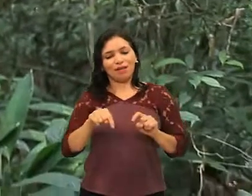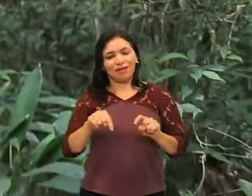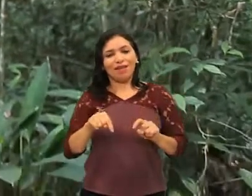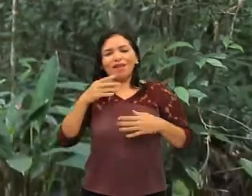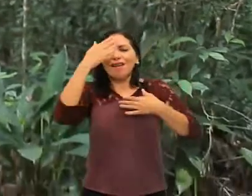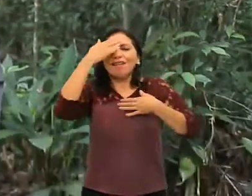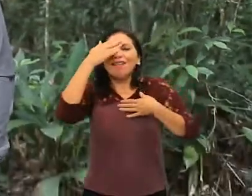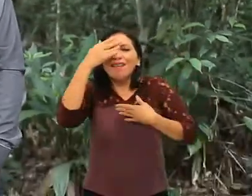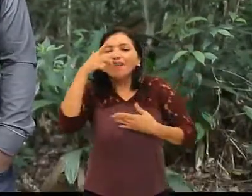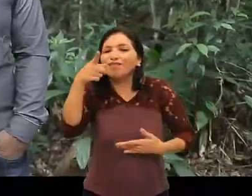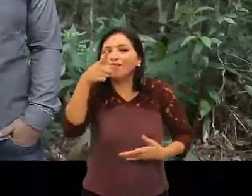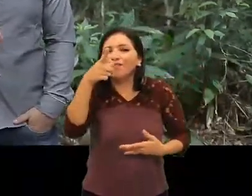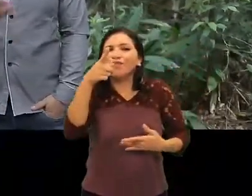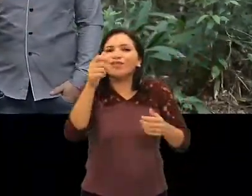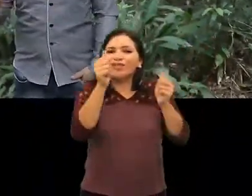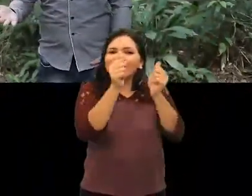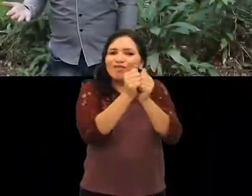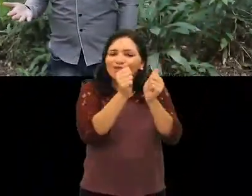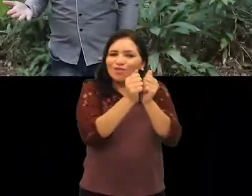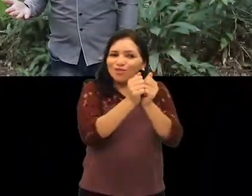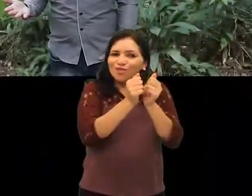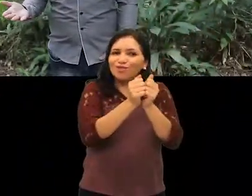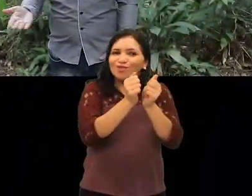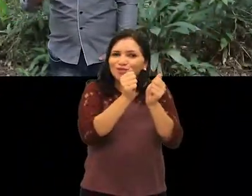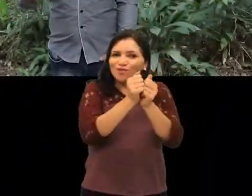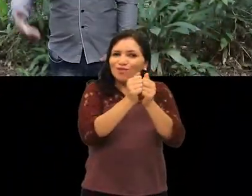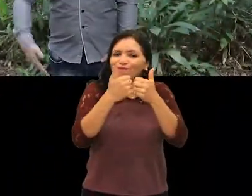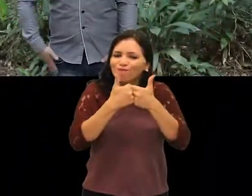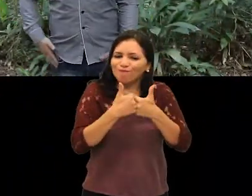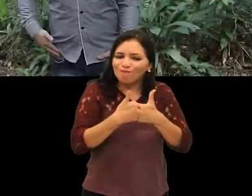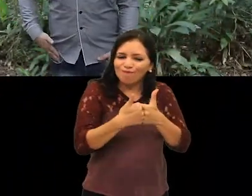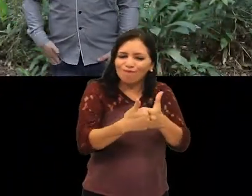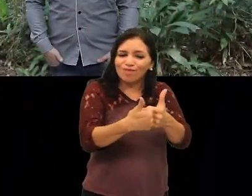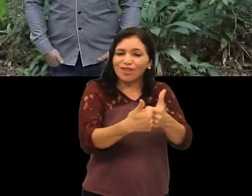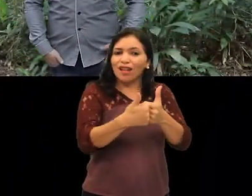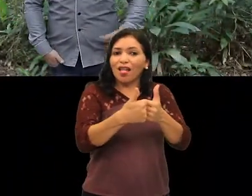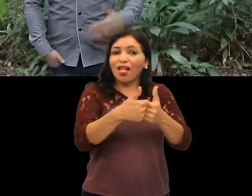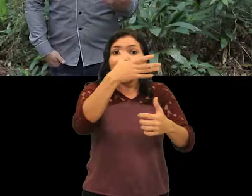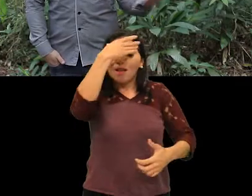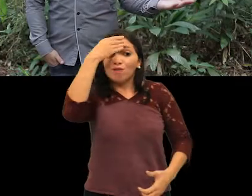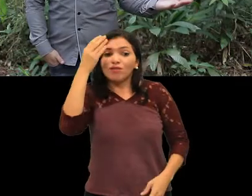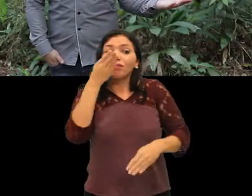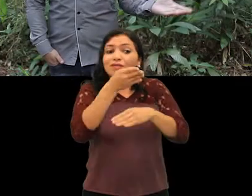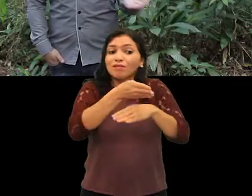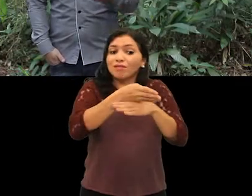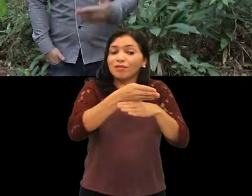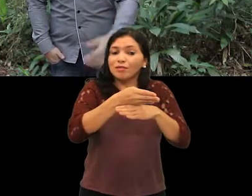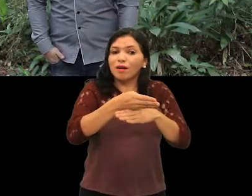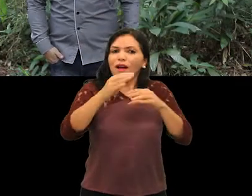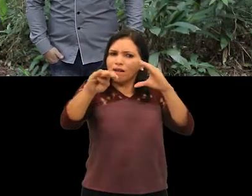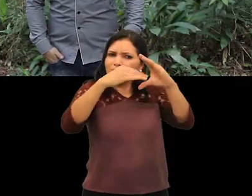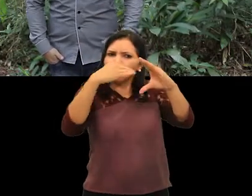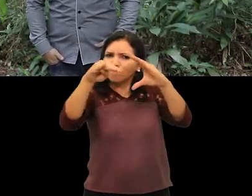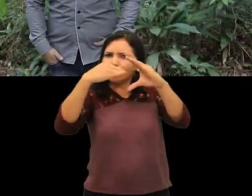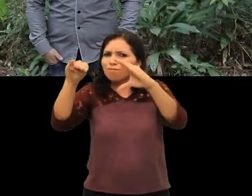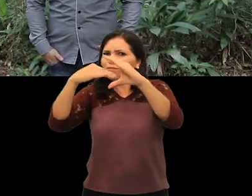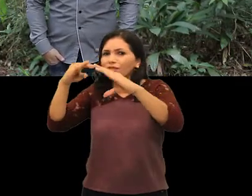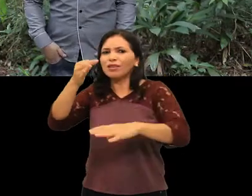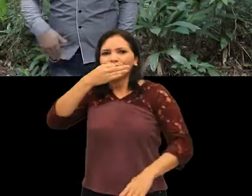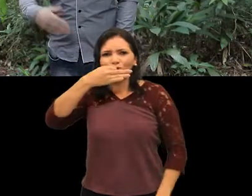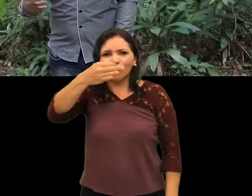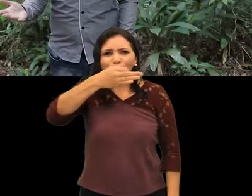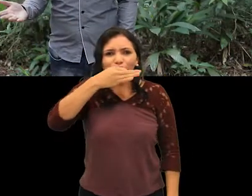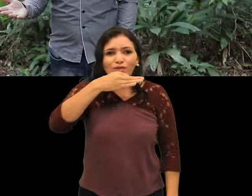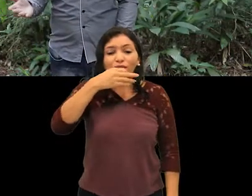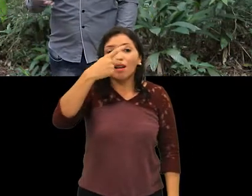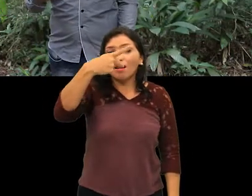acompanha pelas redes sociais, pelo YouTube. Não esqueça de participar com a gente, envie suas sugestões aí da sua paróquia, do seu movimento, do seu grupo,